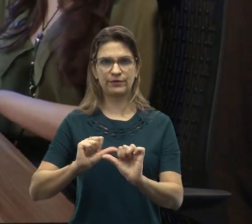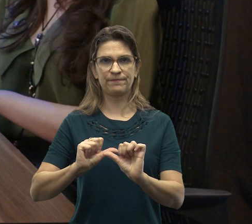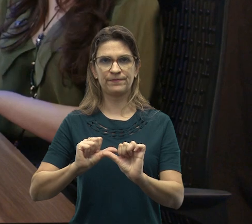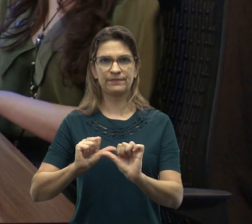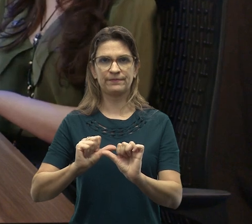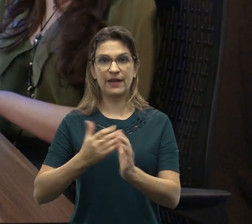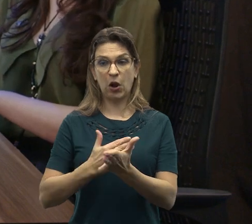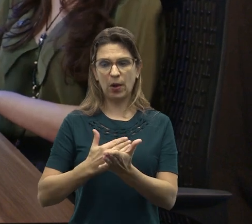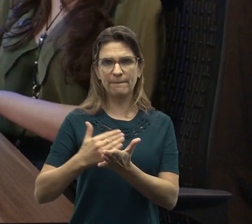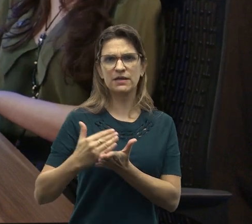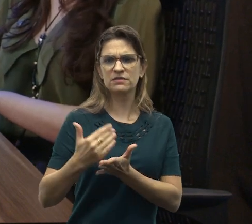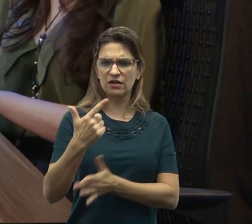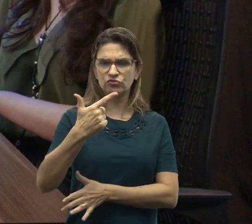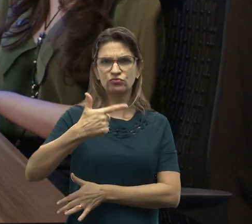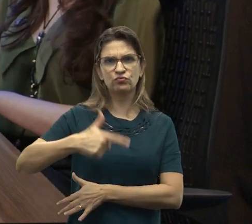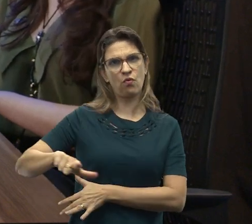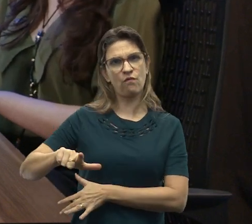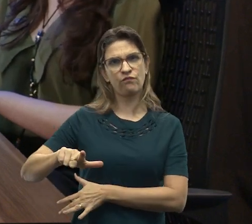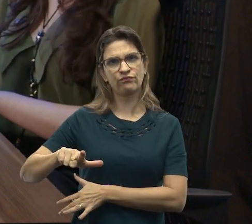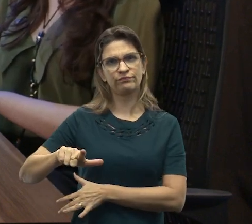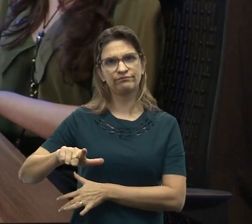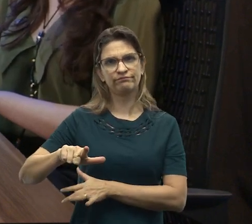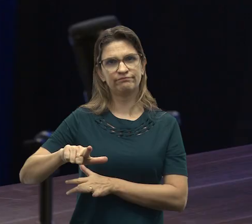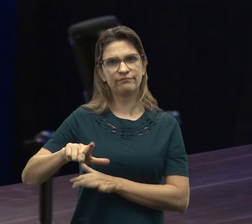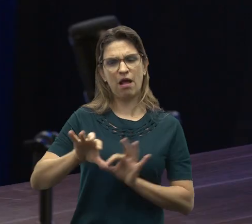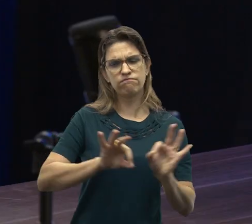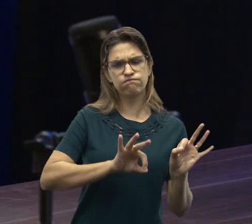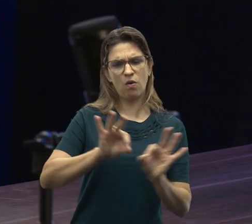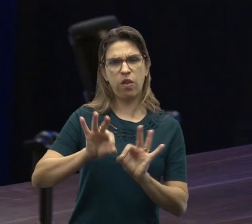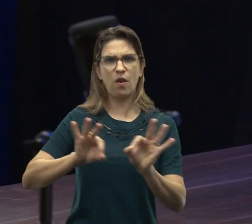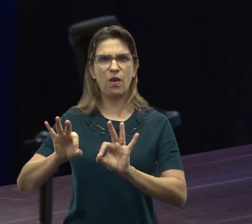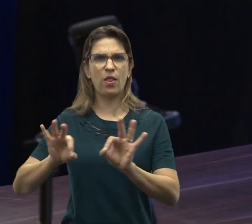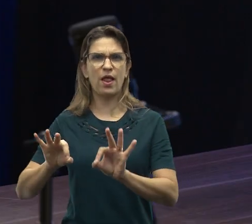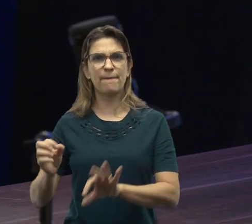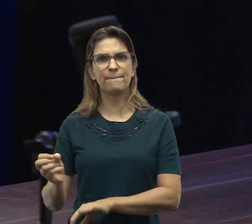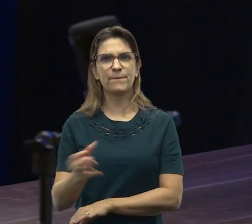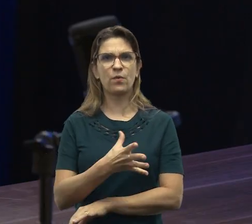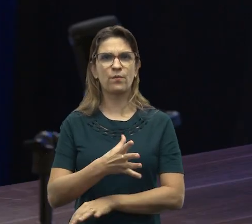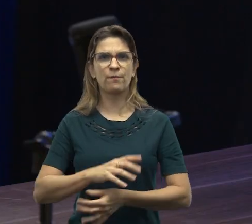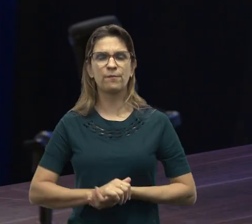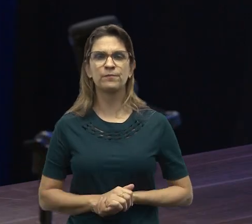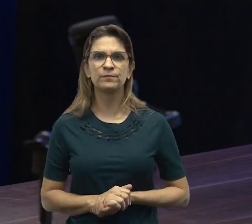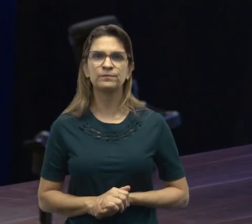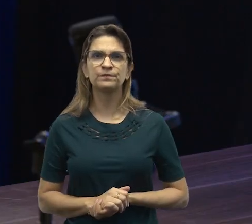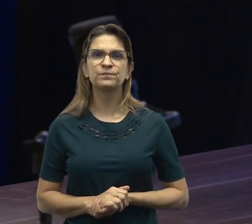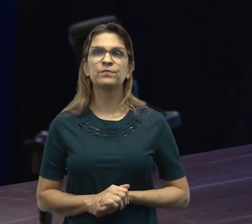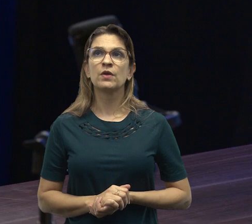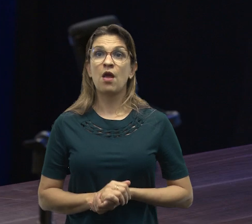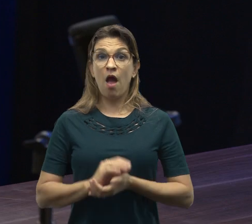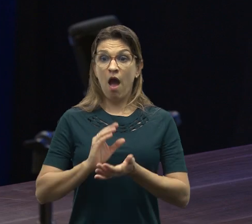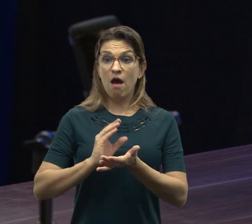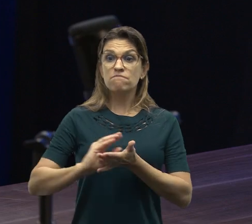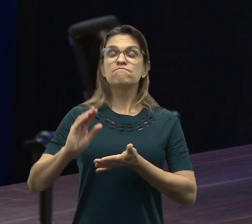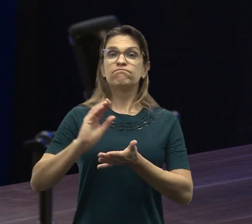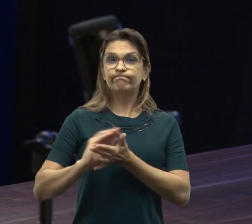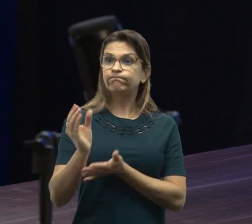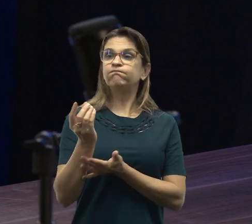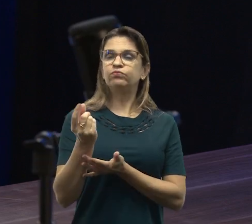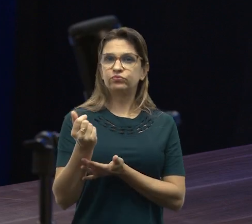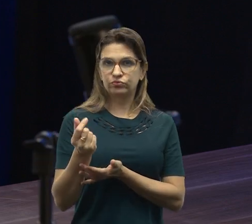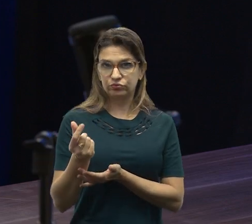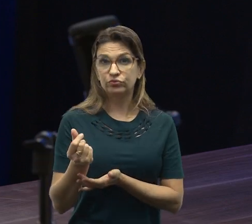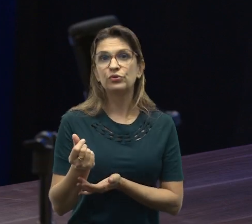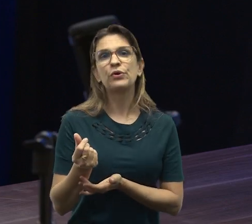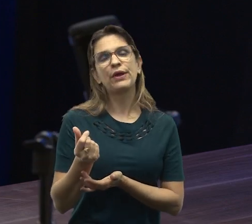recomeçar esse tratamento aqui dentro do nosso município? Eu acho que sim. Isso não envolve grandes recursos, é claro que sempre